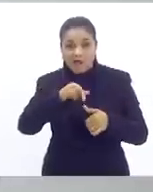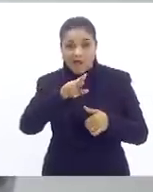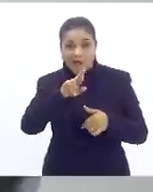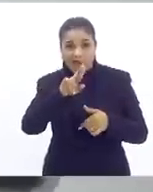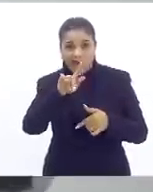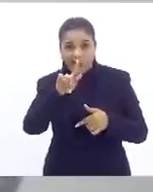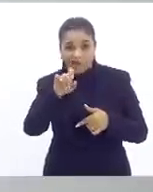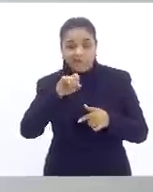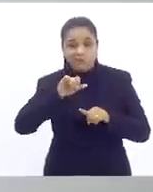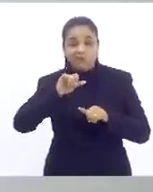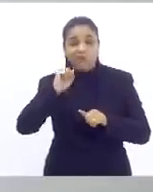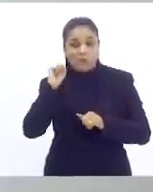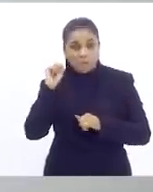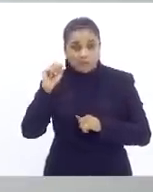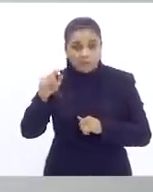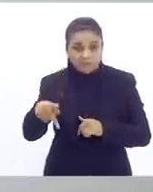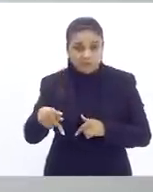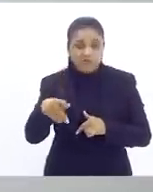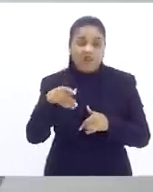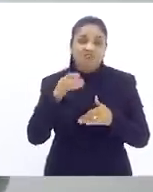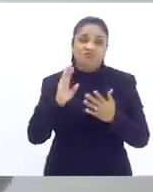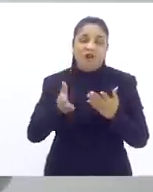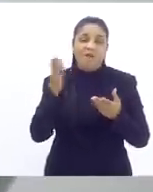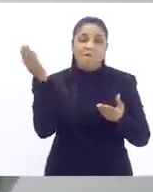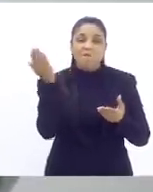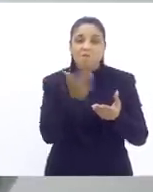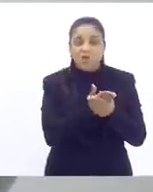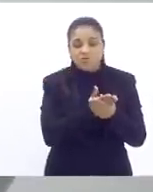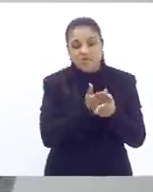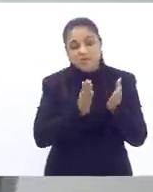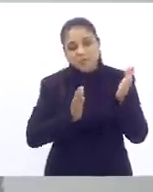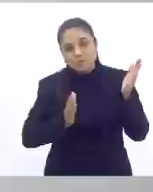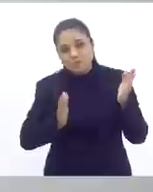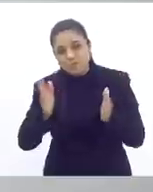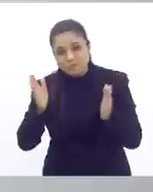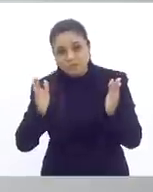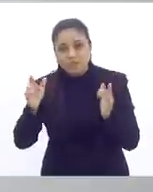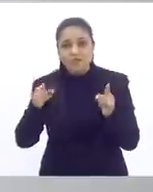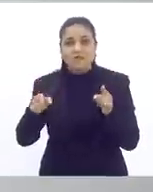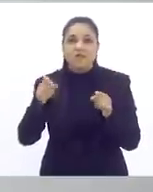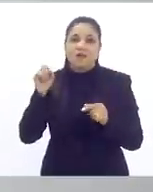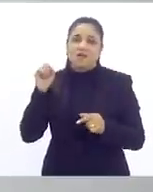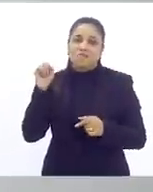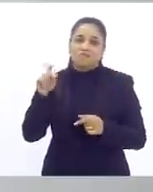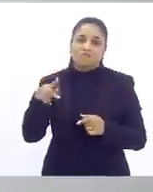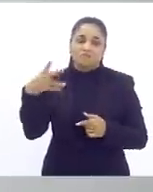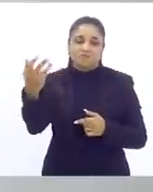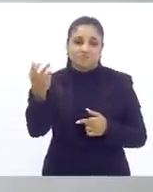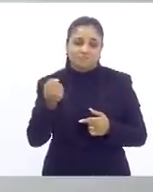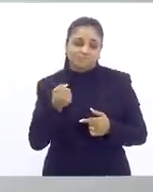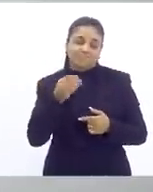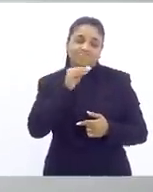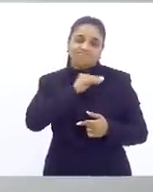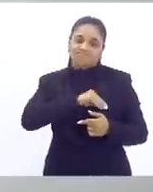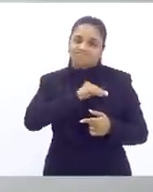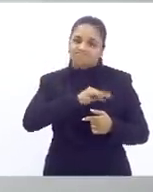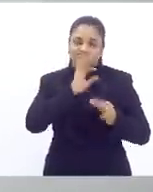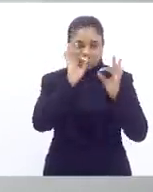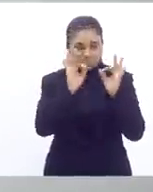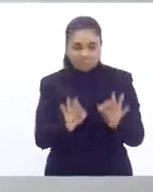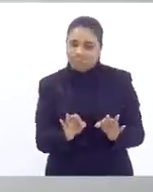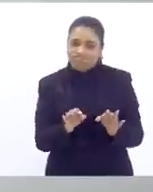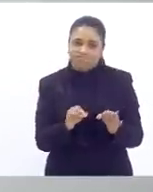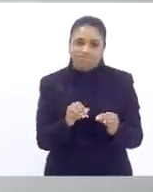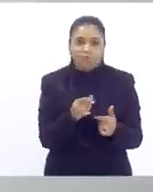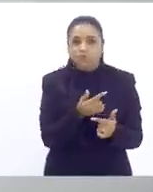uma transição já com processo em curso com aposentados e pensionistas não recebendo adequadamente que deveriam